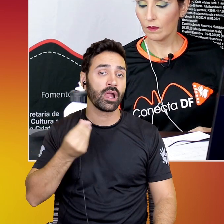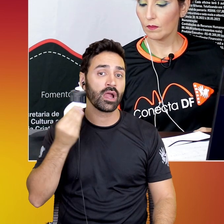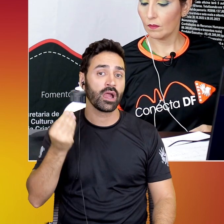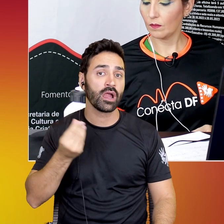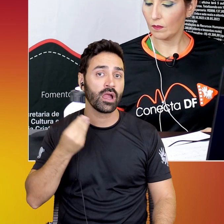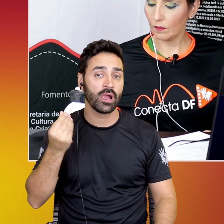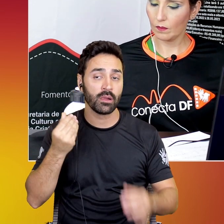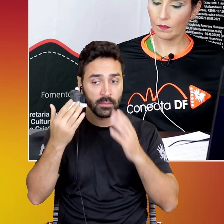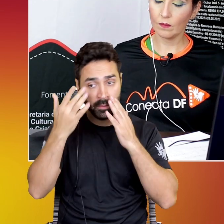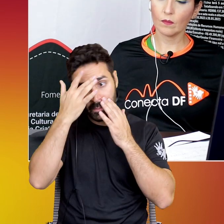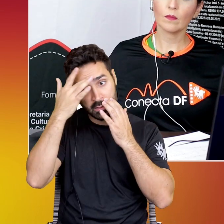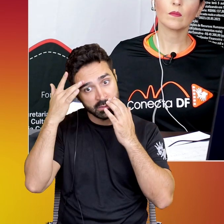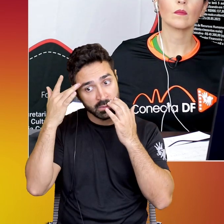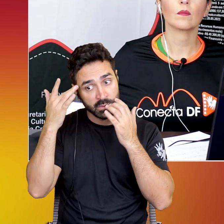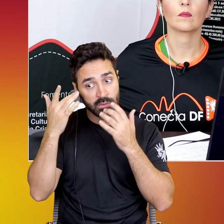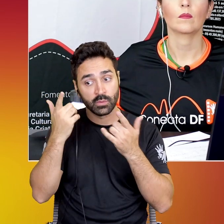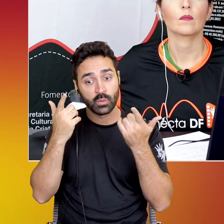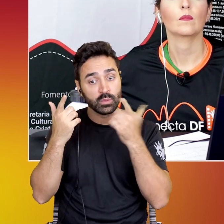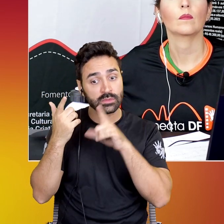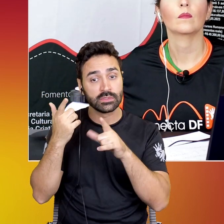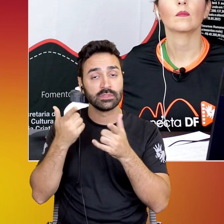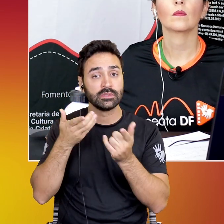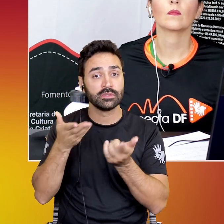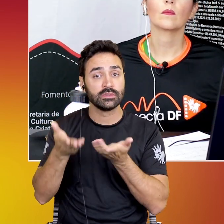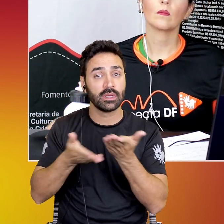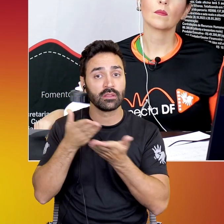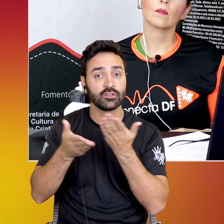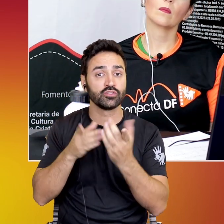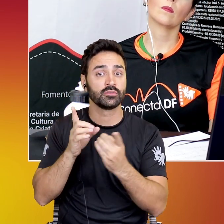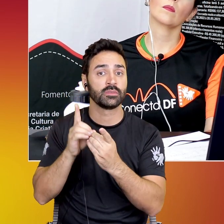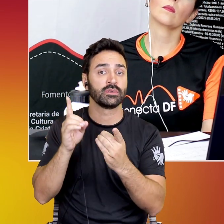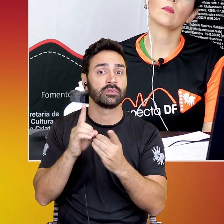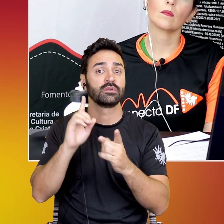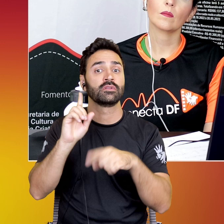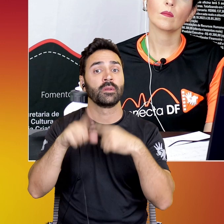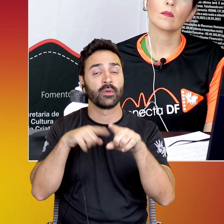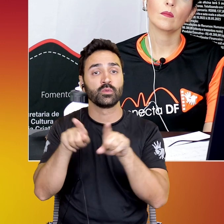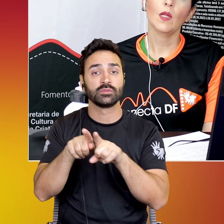seguir para conseguir esse atendimento e até mesmo conseguir o CID, né?